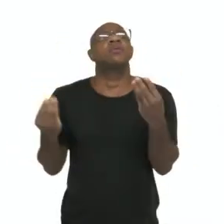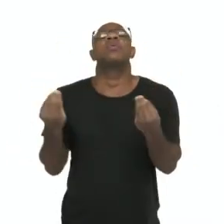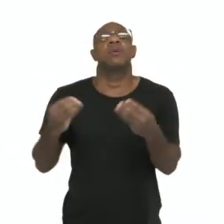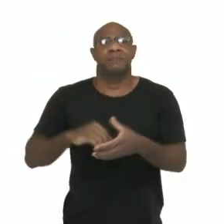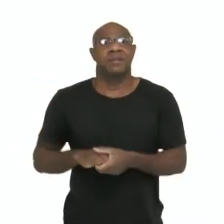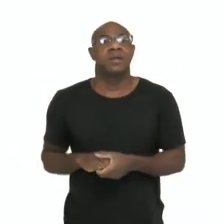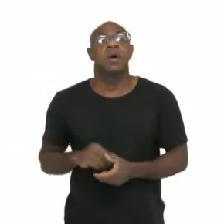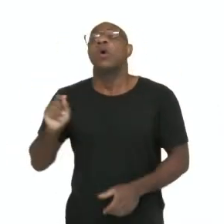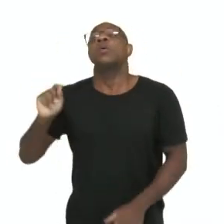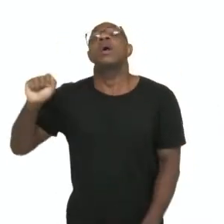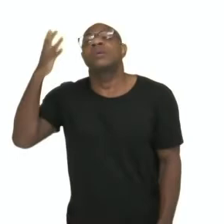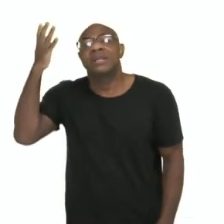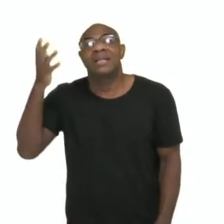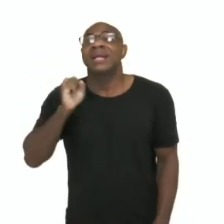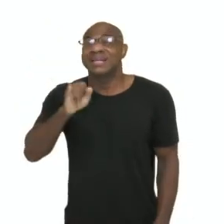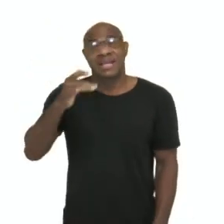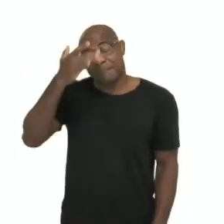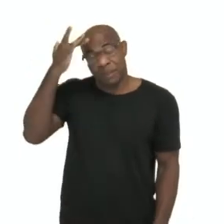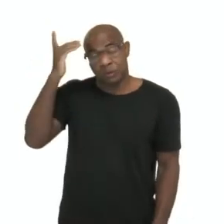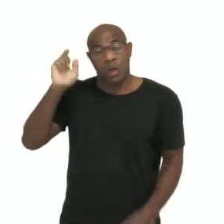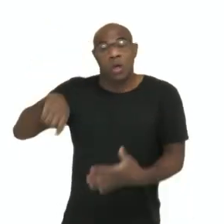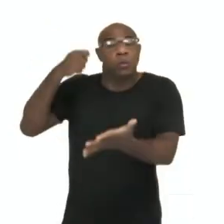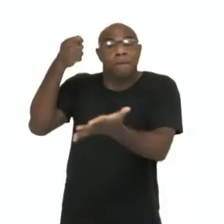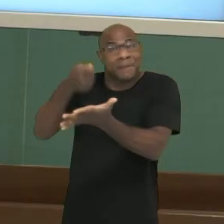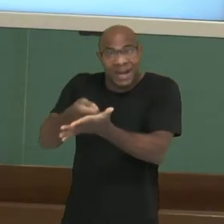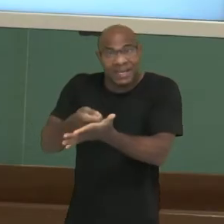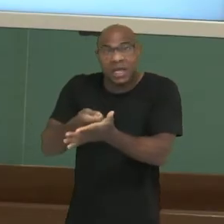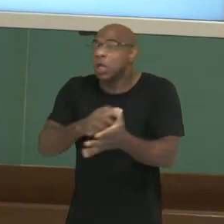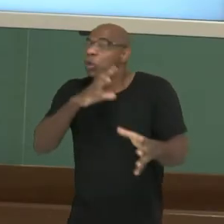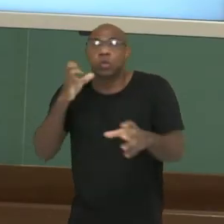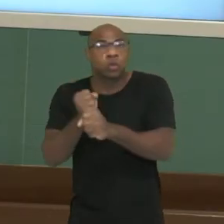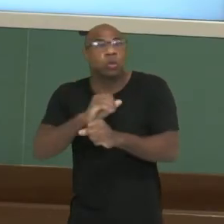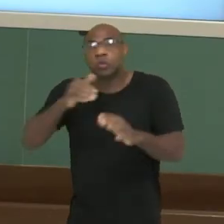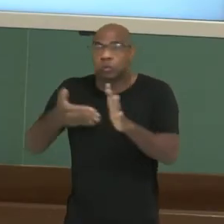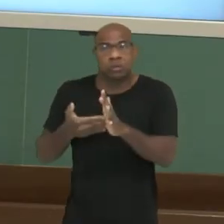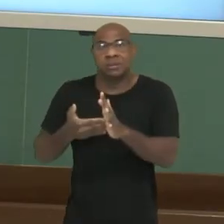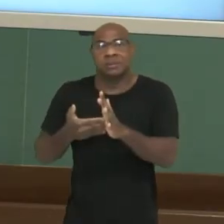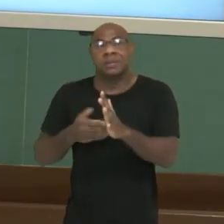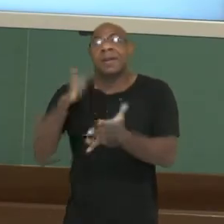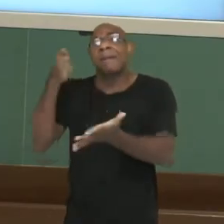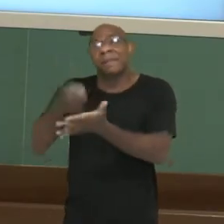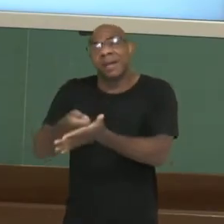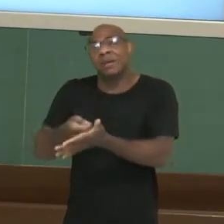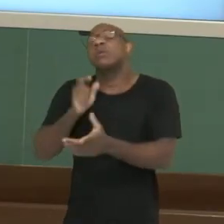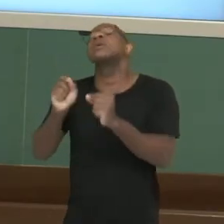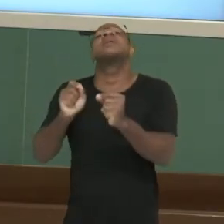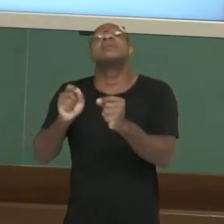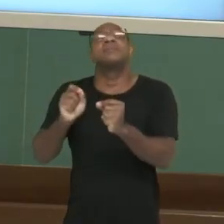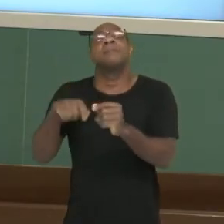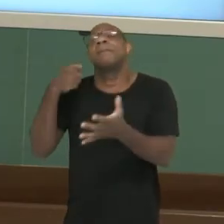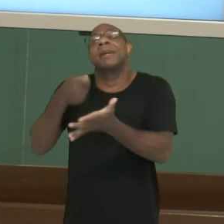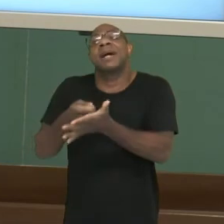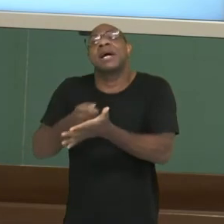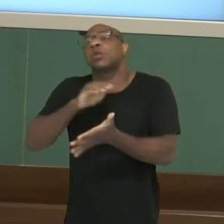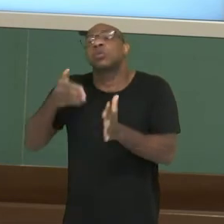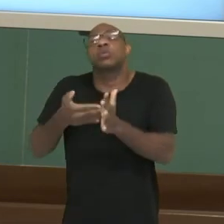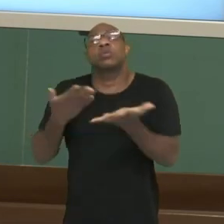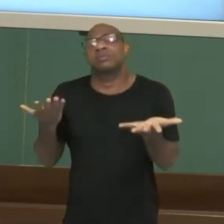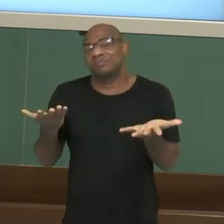da fatura a pessoa não possui dinheiro para pagar, para efetuar o pagamento integral? O que acontece, hein?